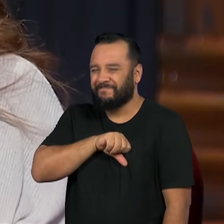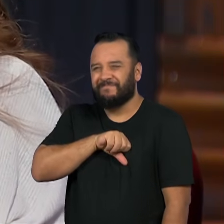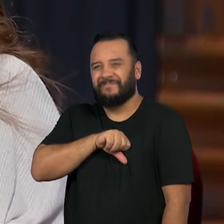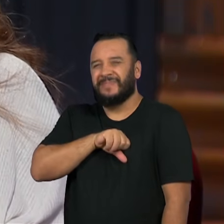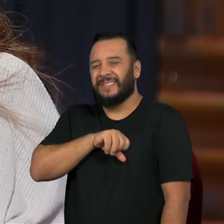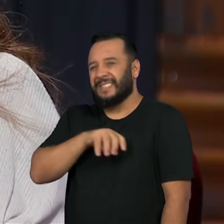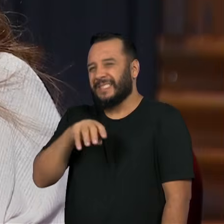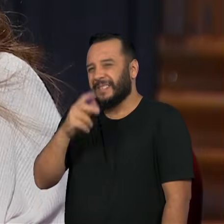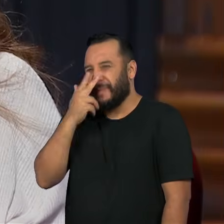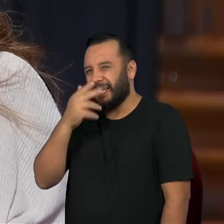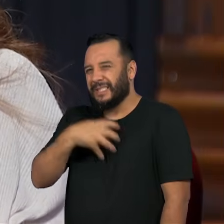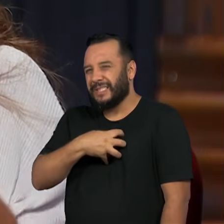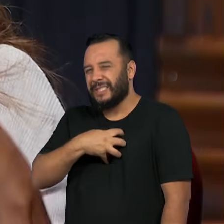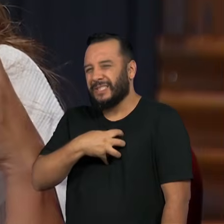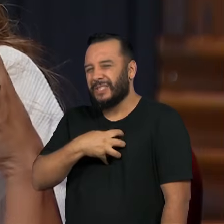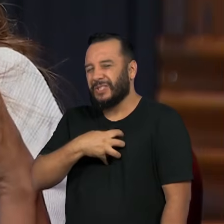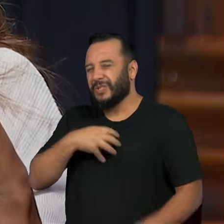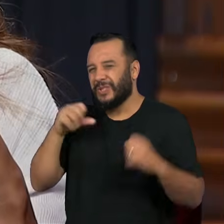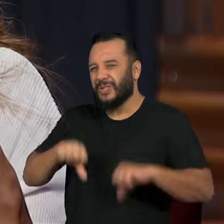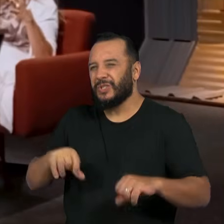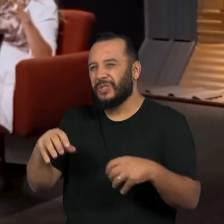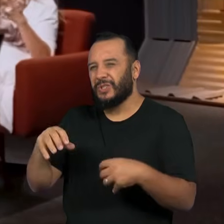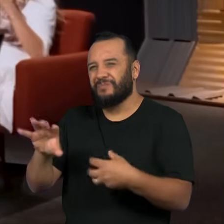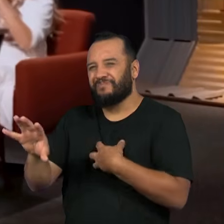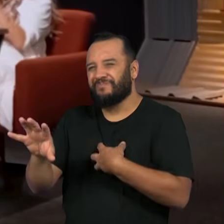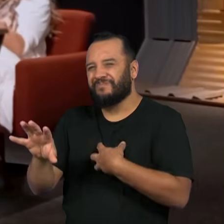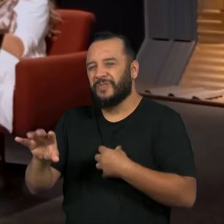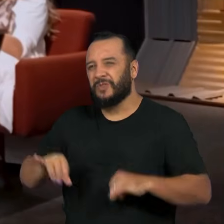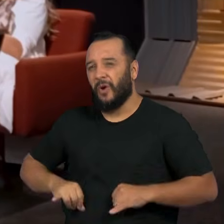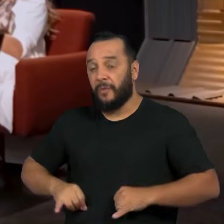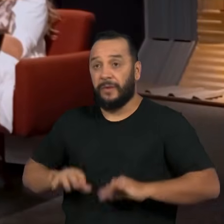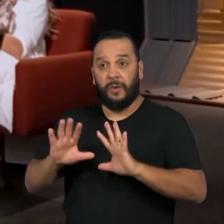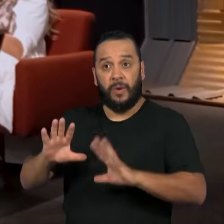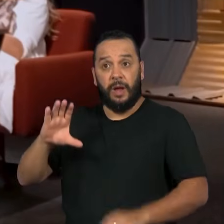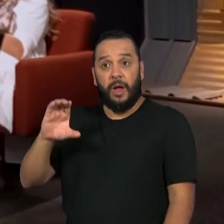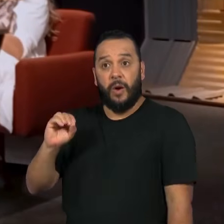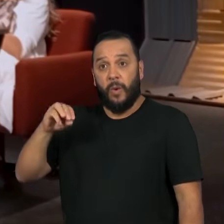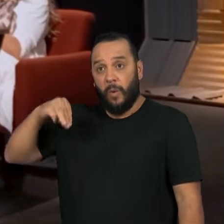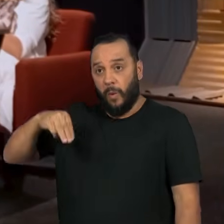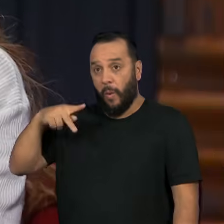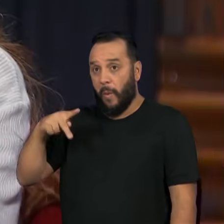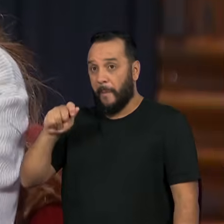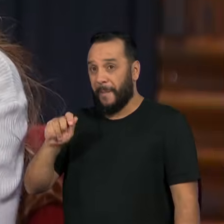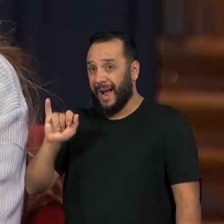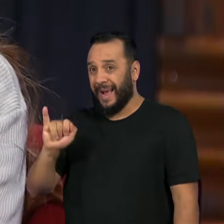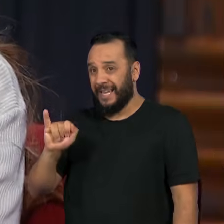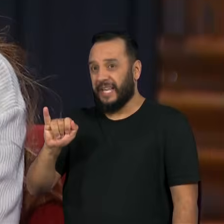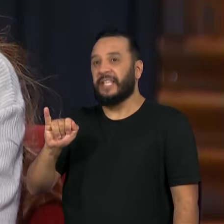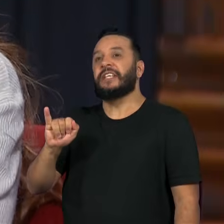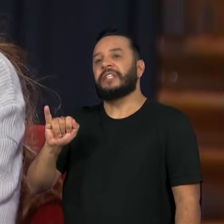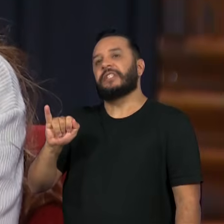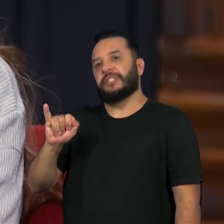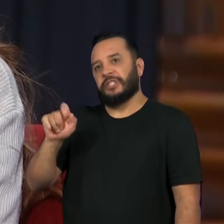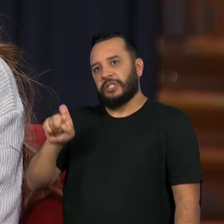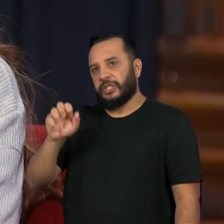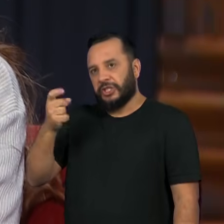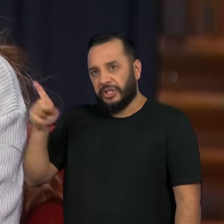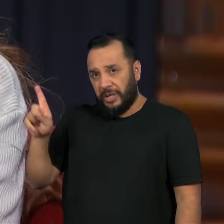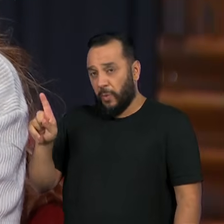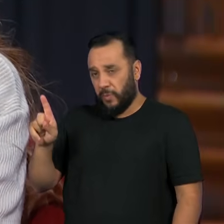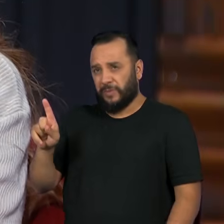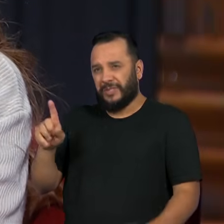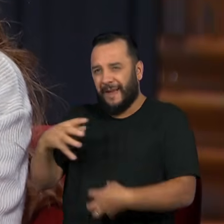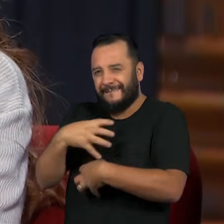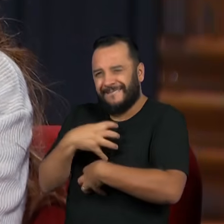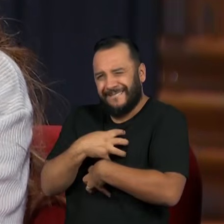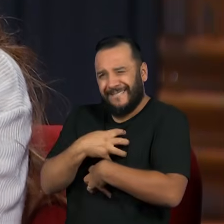vendo alguém sofrer. Quando você tem compaixão por aquele processo, e a compaixão não é um termo religioso, Tá,